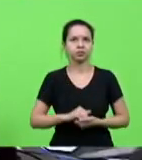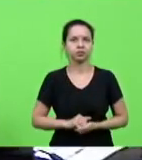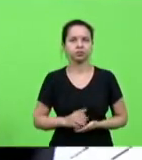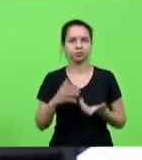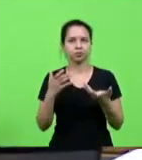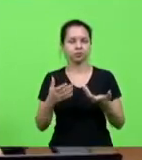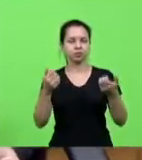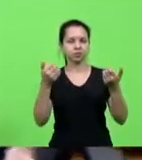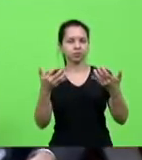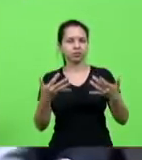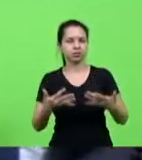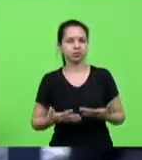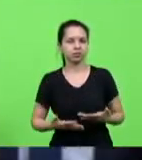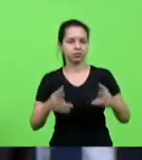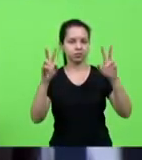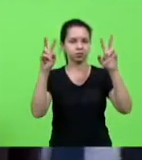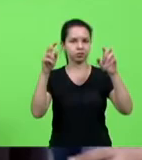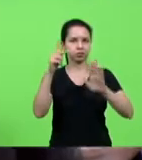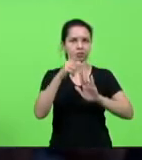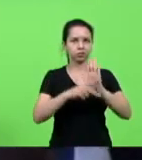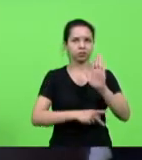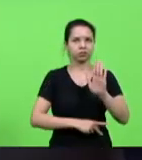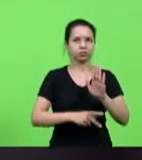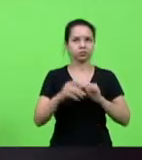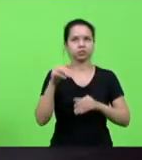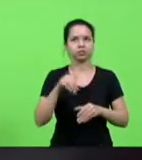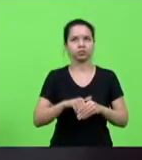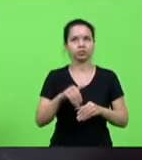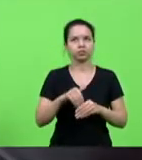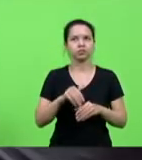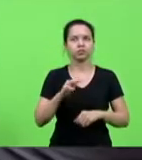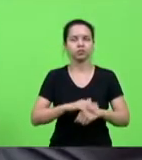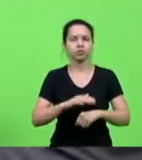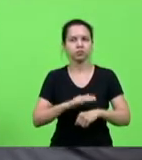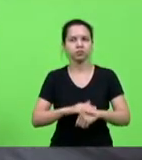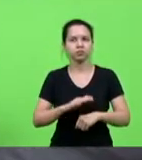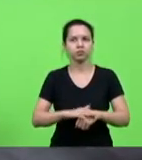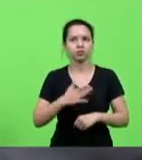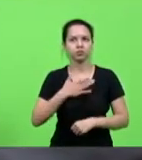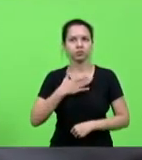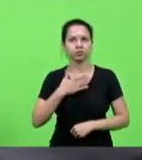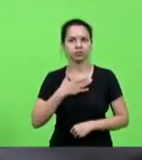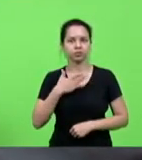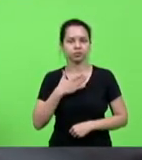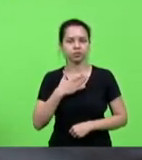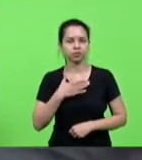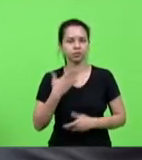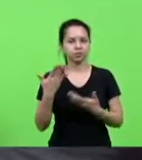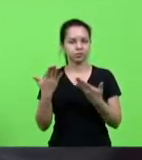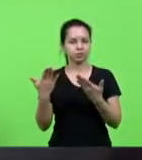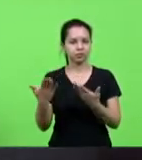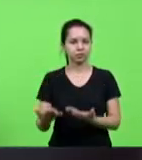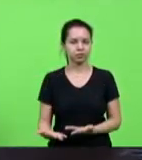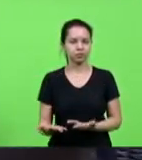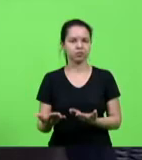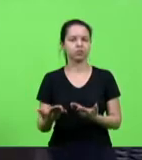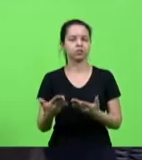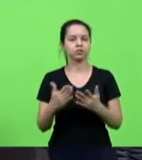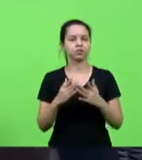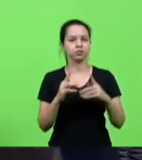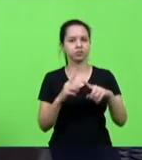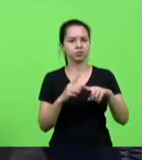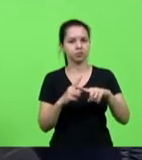sobre o projeto em votação nesse momento de minha autoria, que reconhece o Santuário de Nossa Senhora de Fátima como ponto